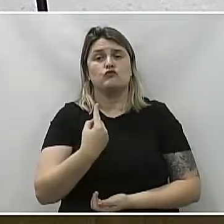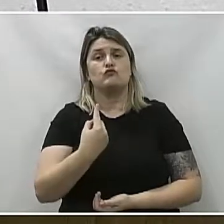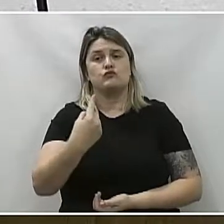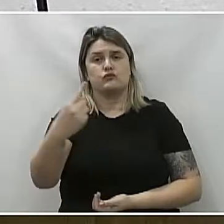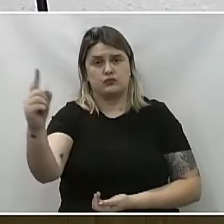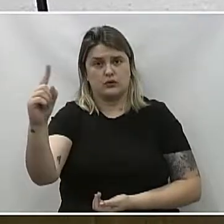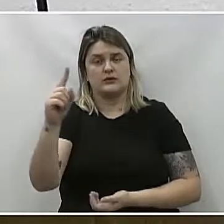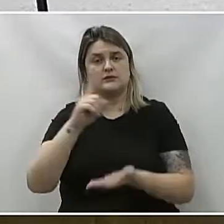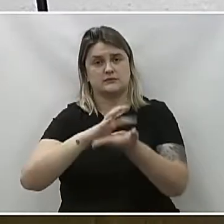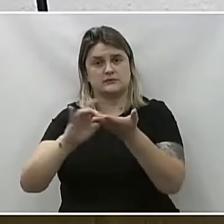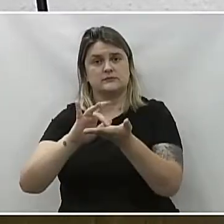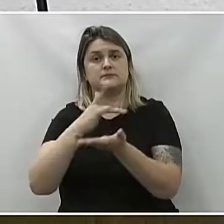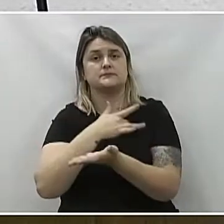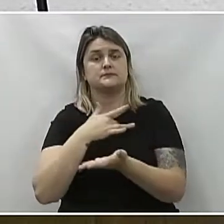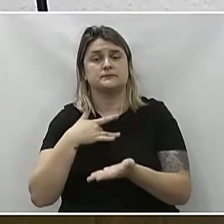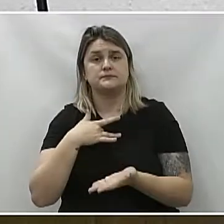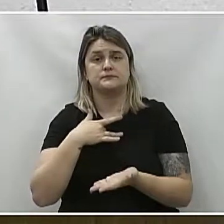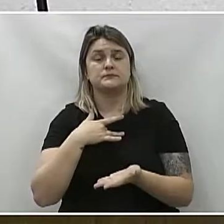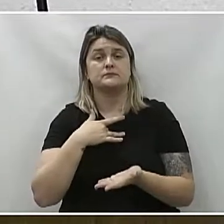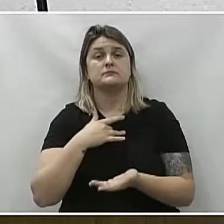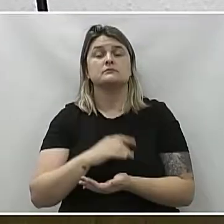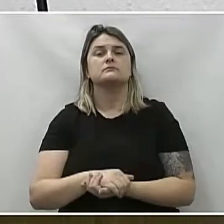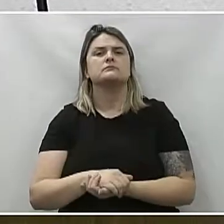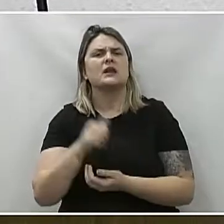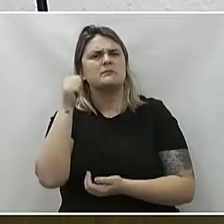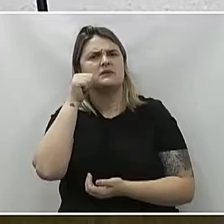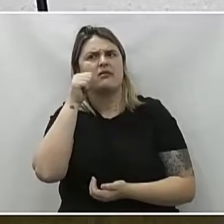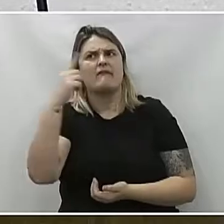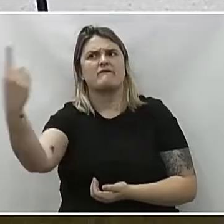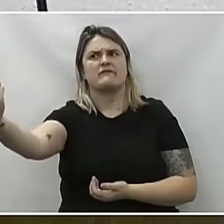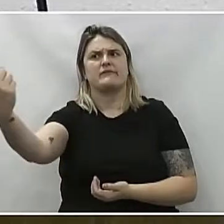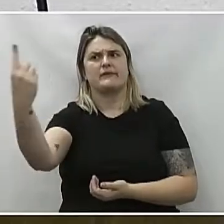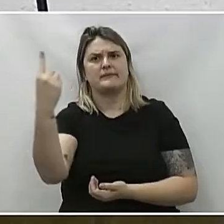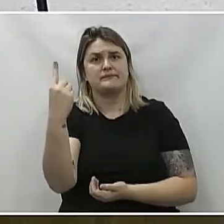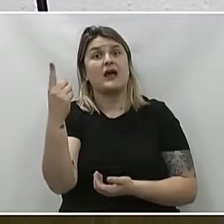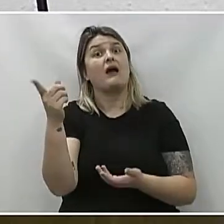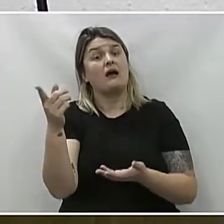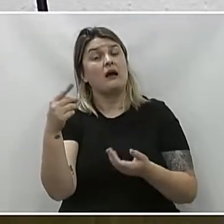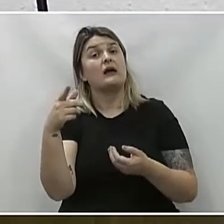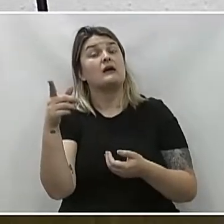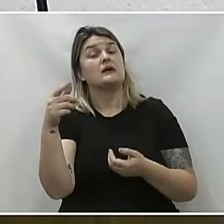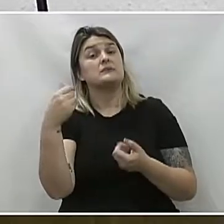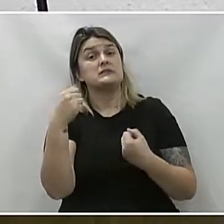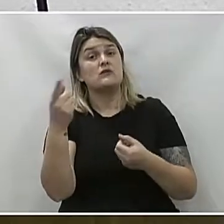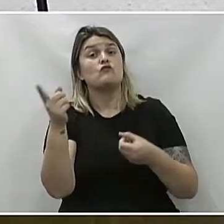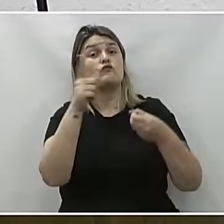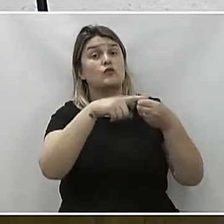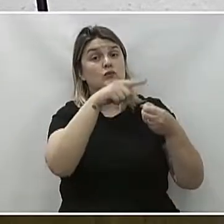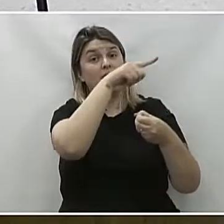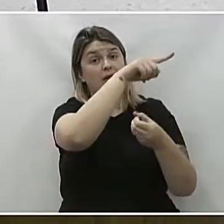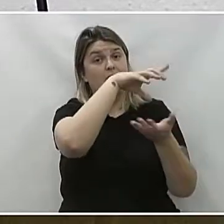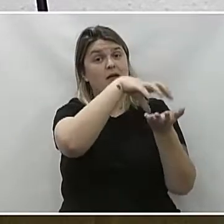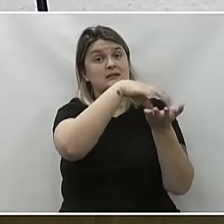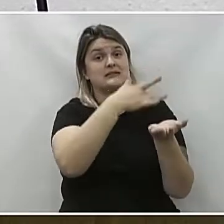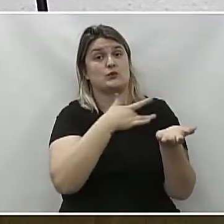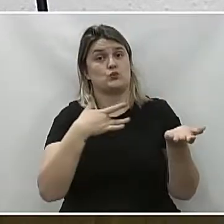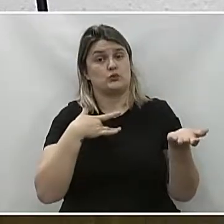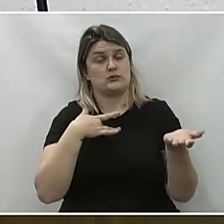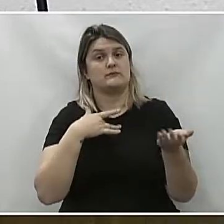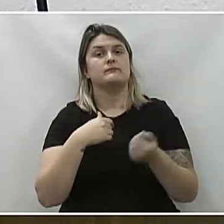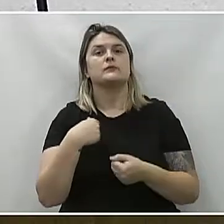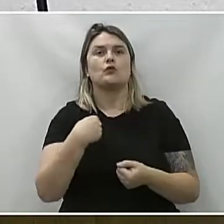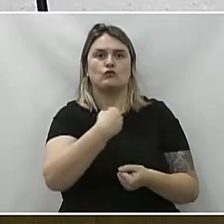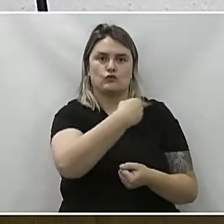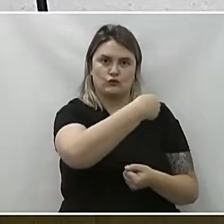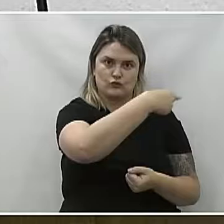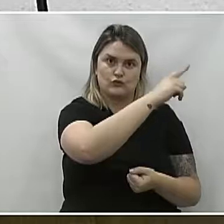lá na Secretaria de Saúde e eles falaram para mim, vai ter que voltar ao posto. Voltei ao posto. Cheguei no posto, eles